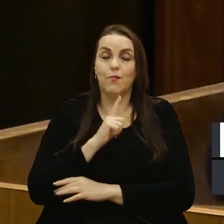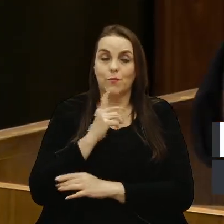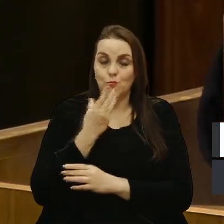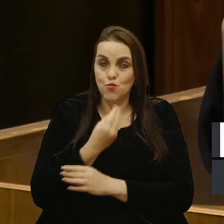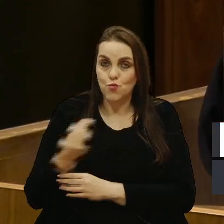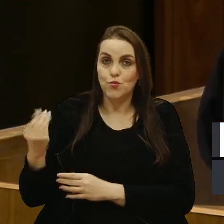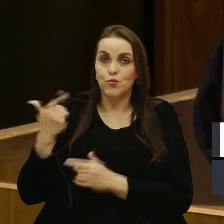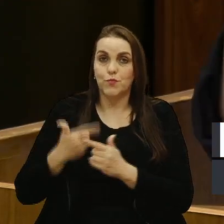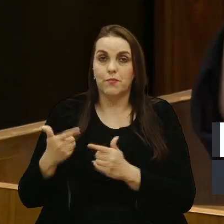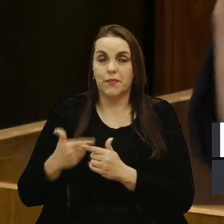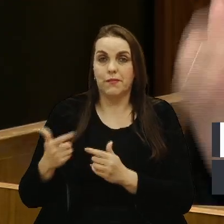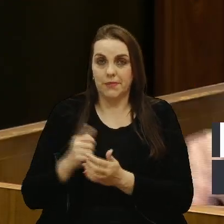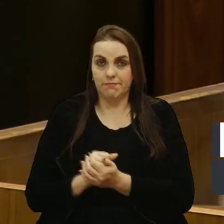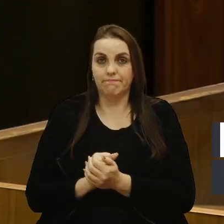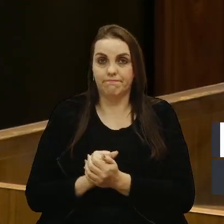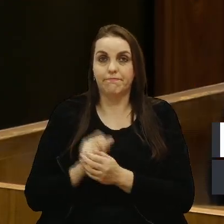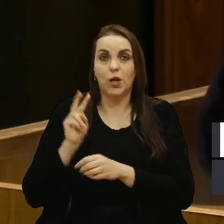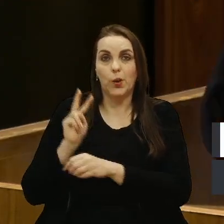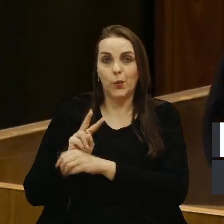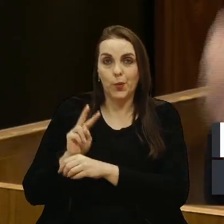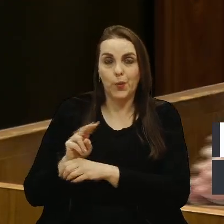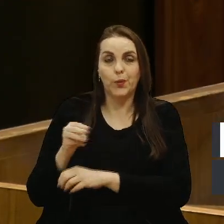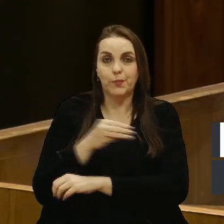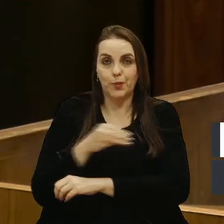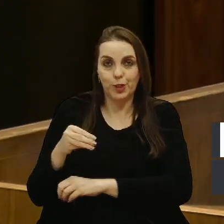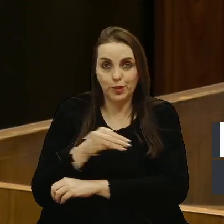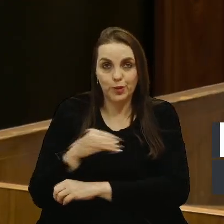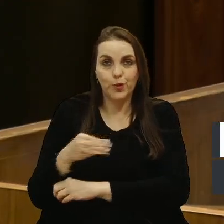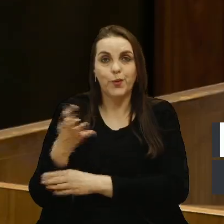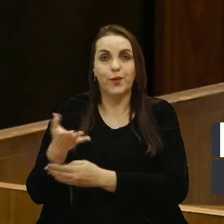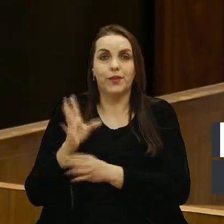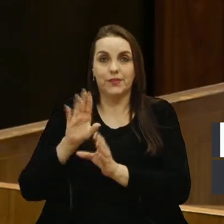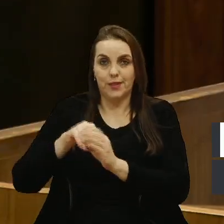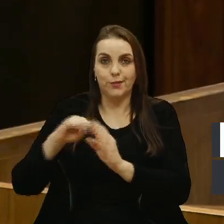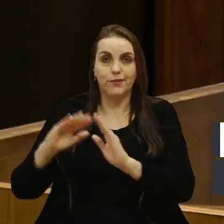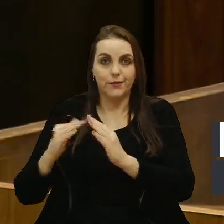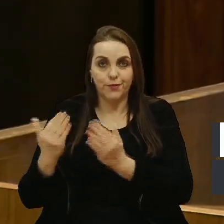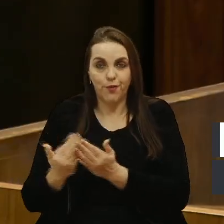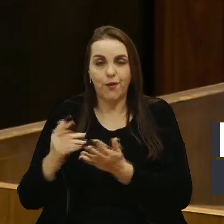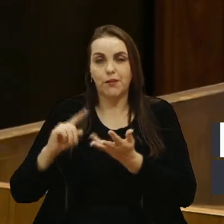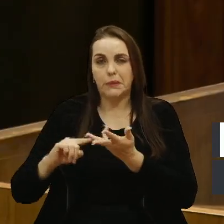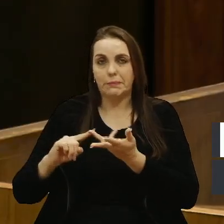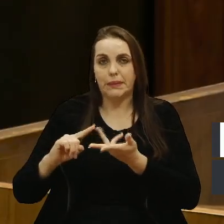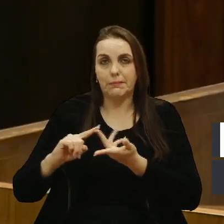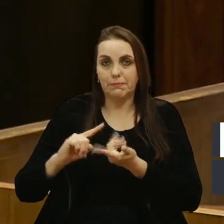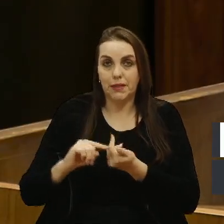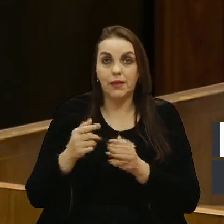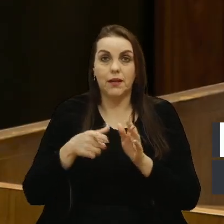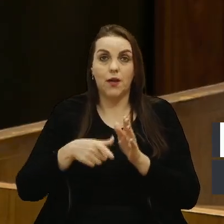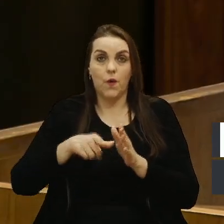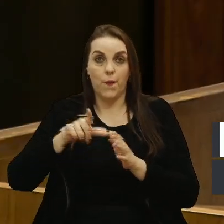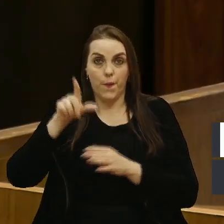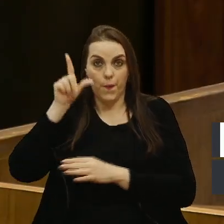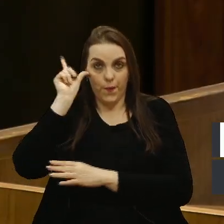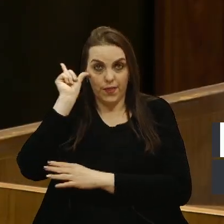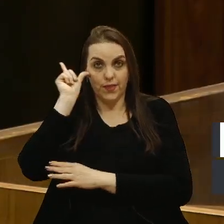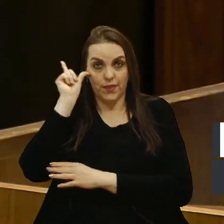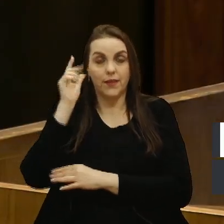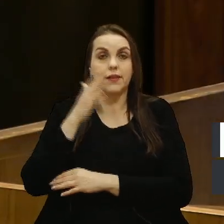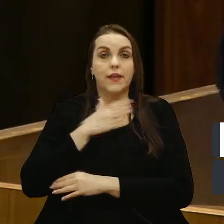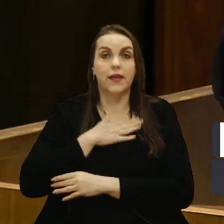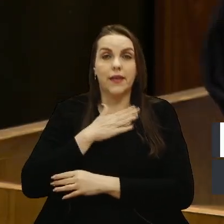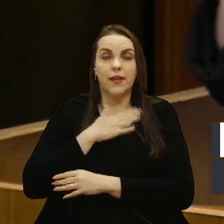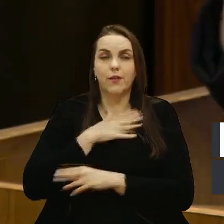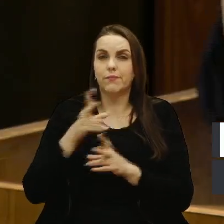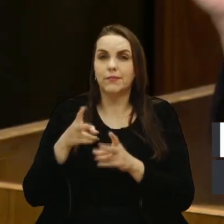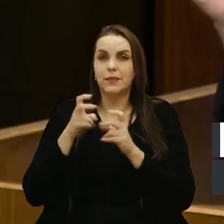isso. Muitos problemas quanto a cuidadoria, monitoria e tantos outros. Mas ontem eu me